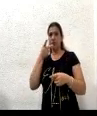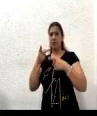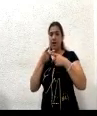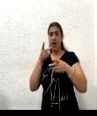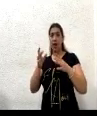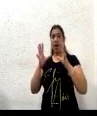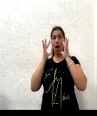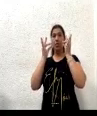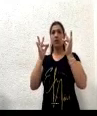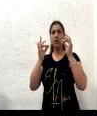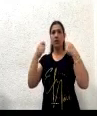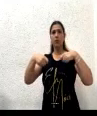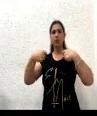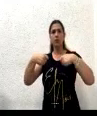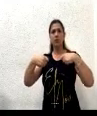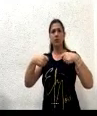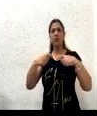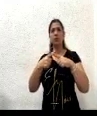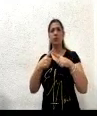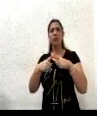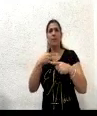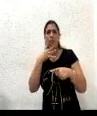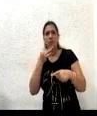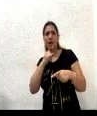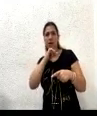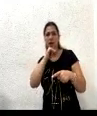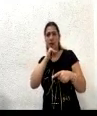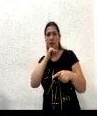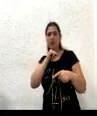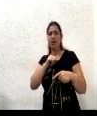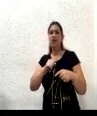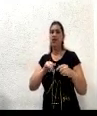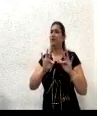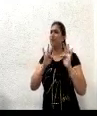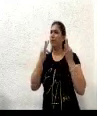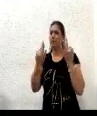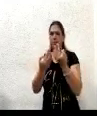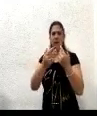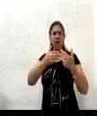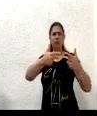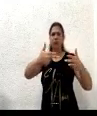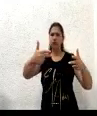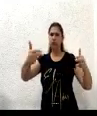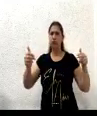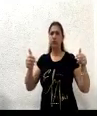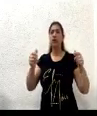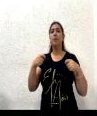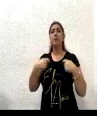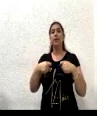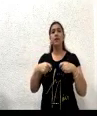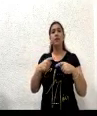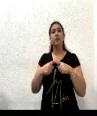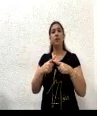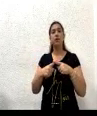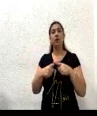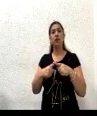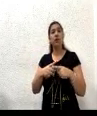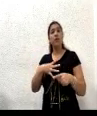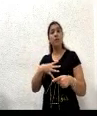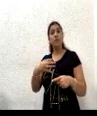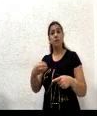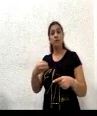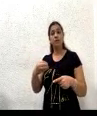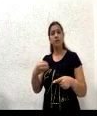alertar os pais, os parentes, pessoal, porque o filho,